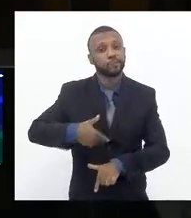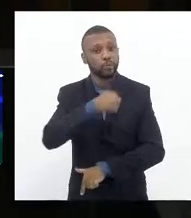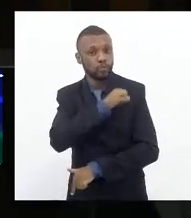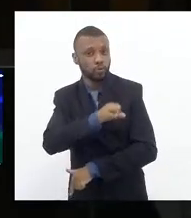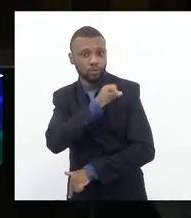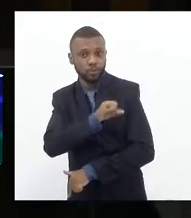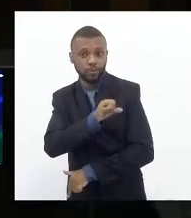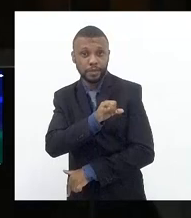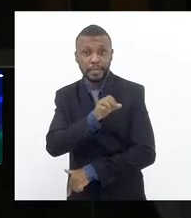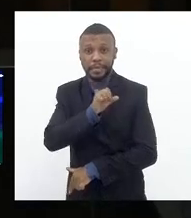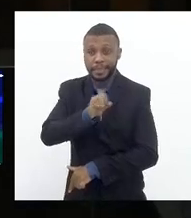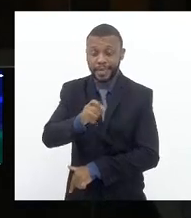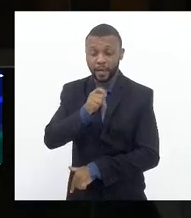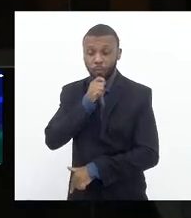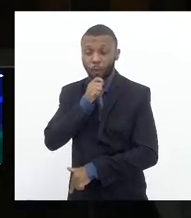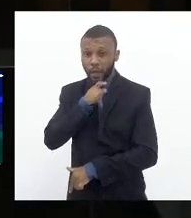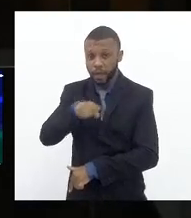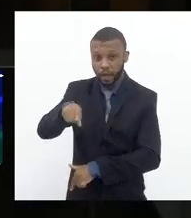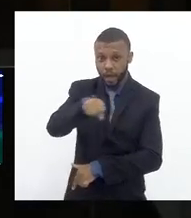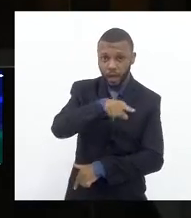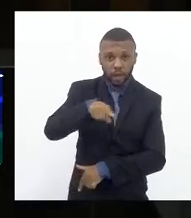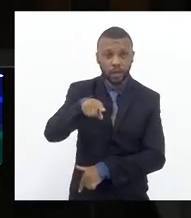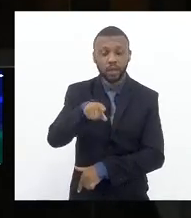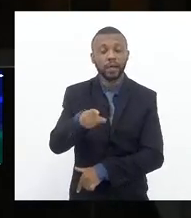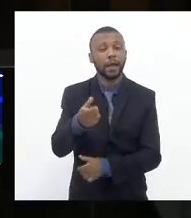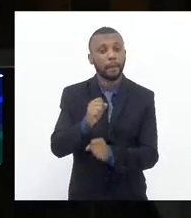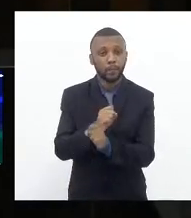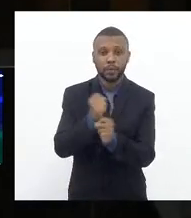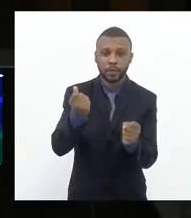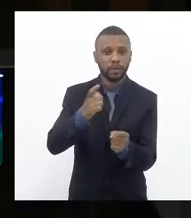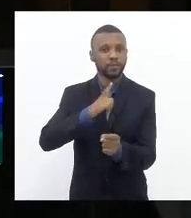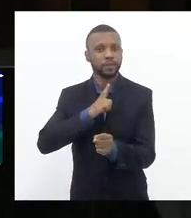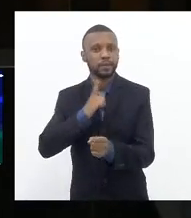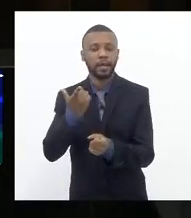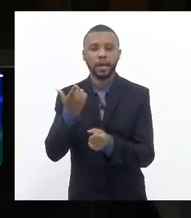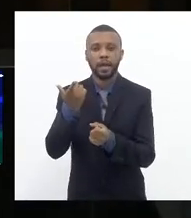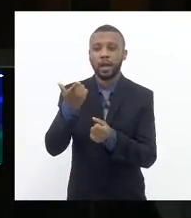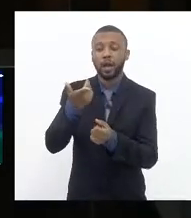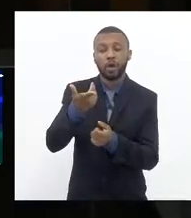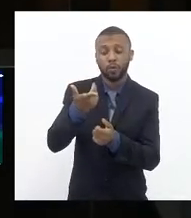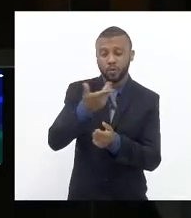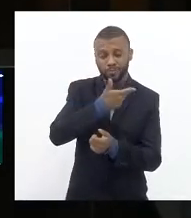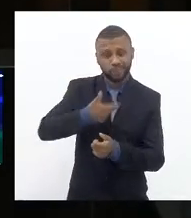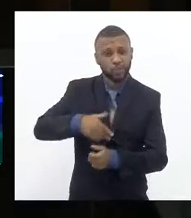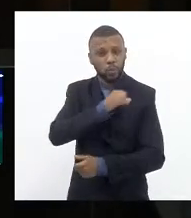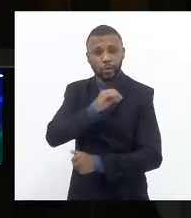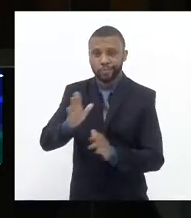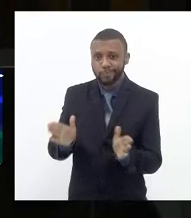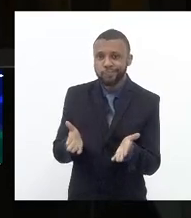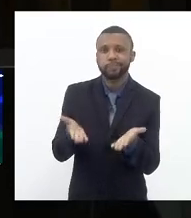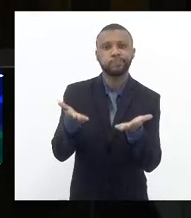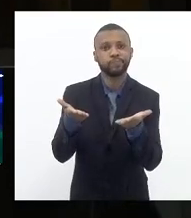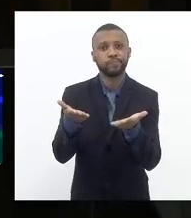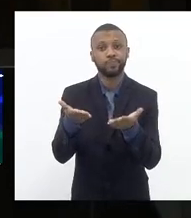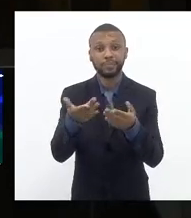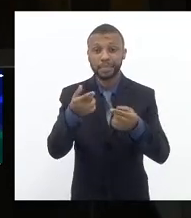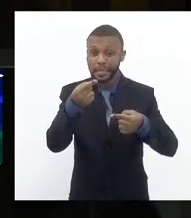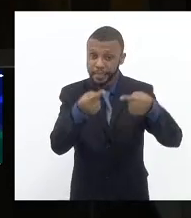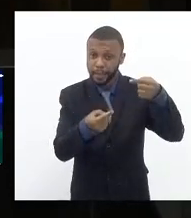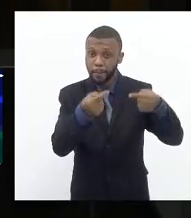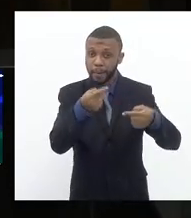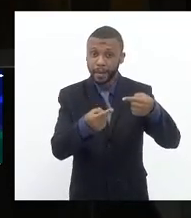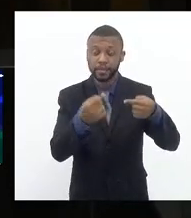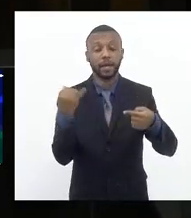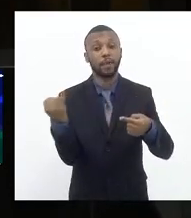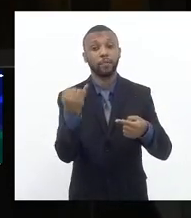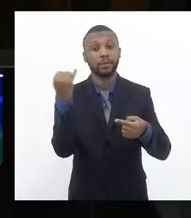aqui diz respeito a toda a sociedade. E é importante que a sociedade